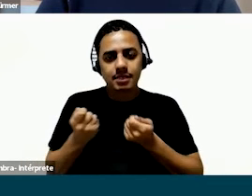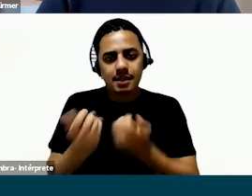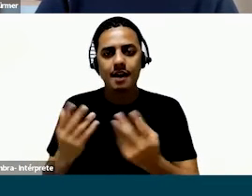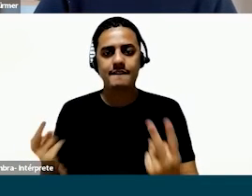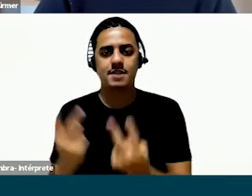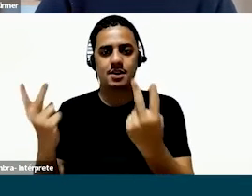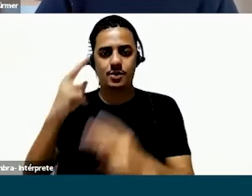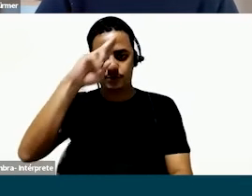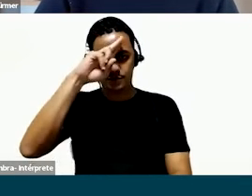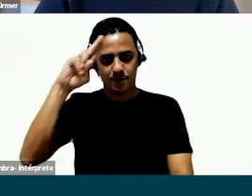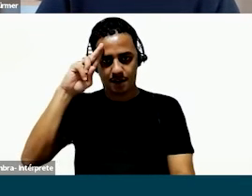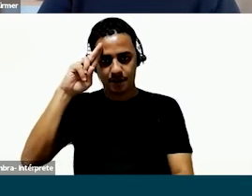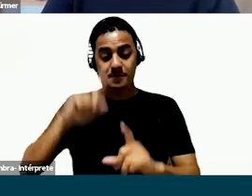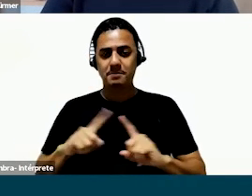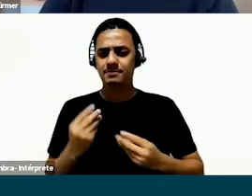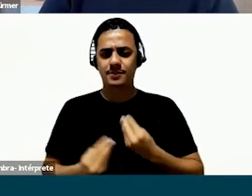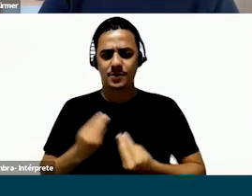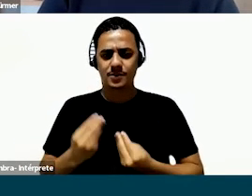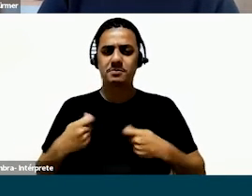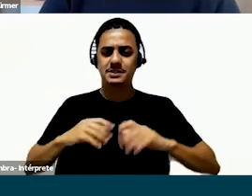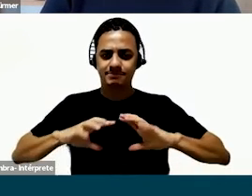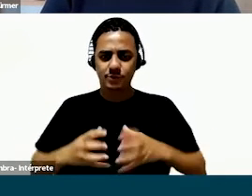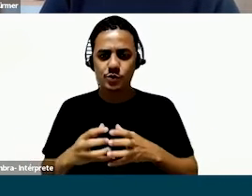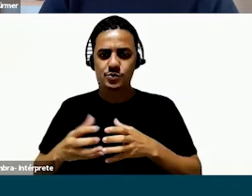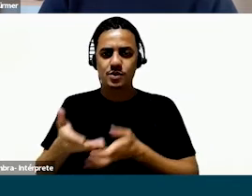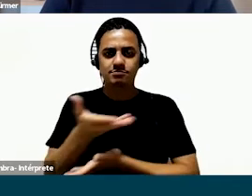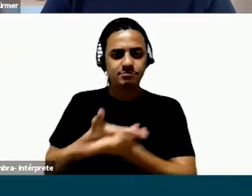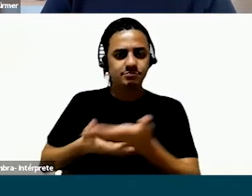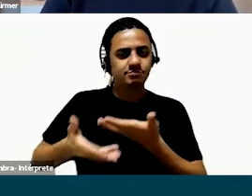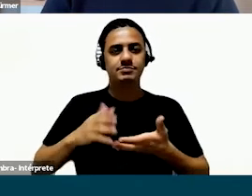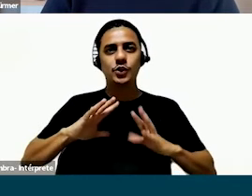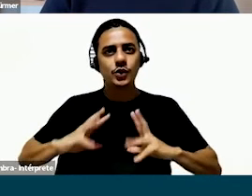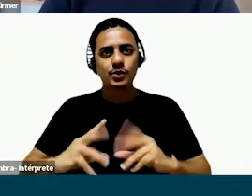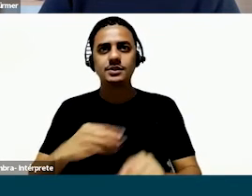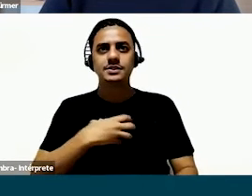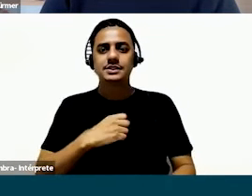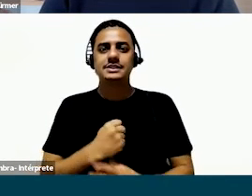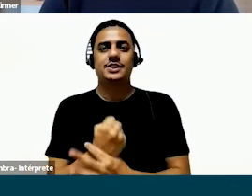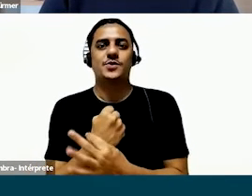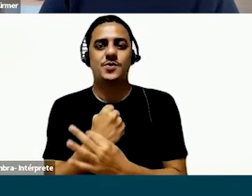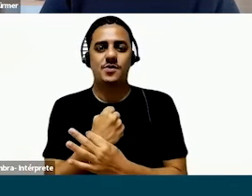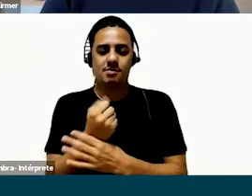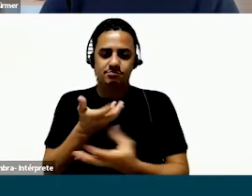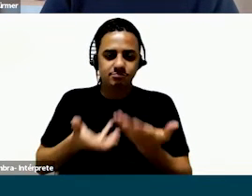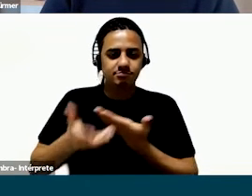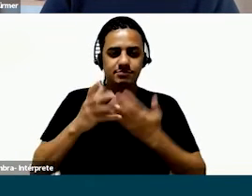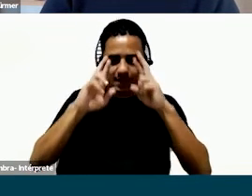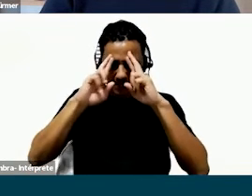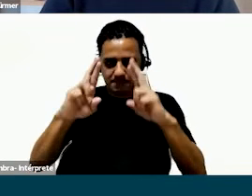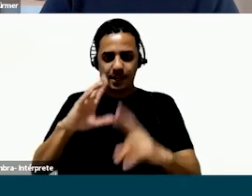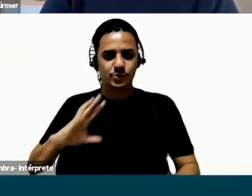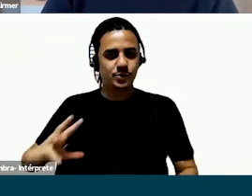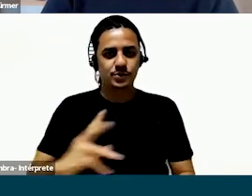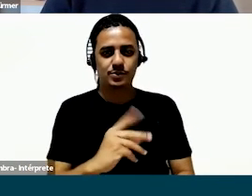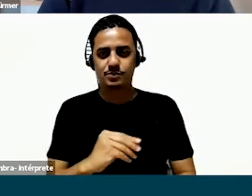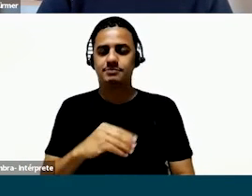valor para o negócio e para os usuários. Claro que para fazer isso, a gente tem que construir um ambiente que faça as pessoas se sentirem seguras para colaborar, interessadas, com